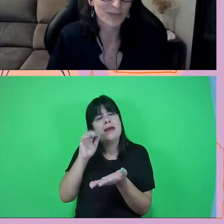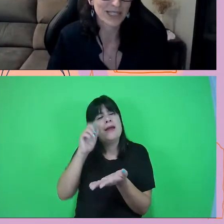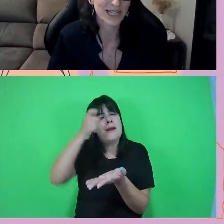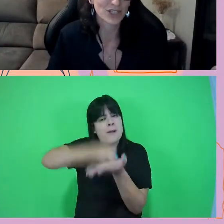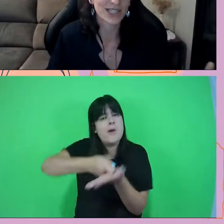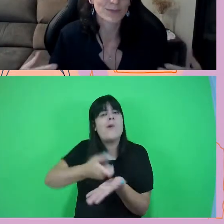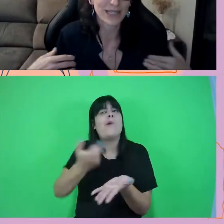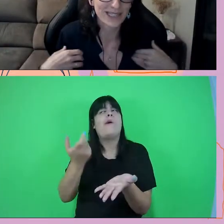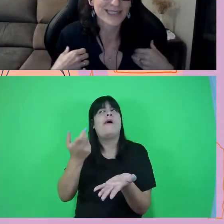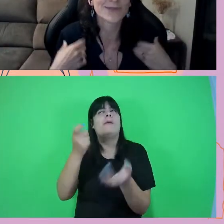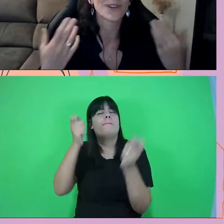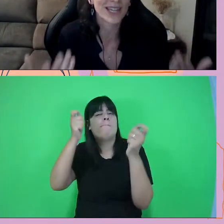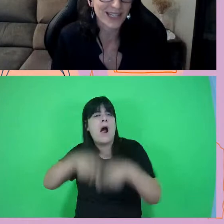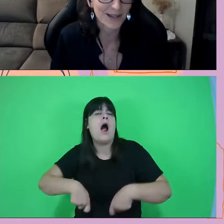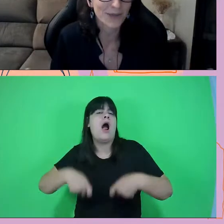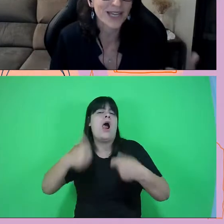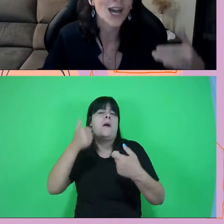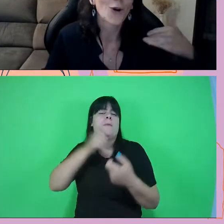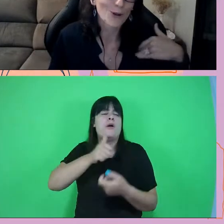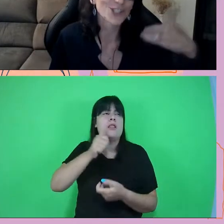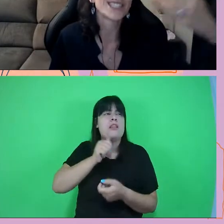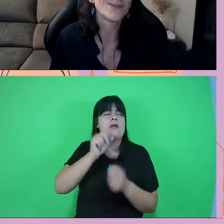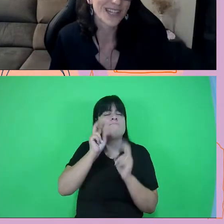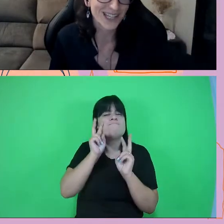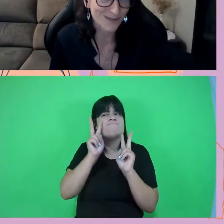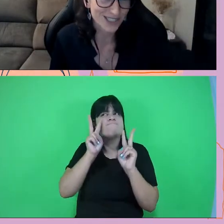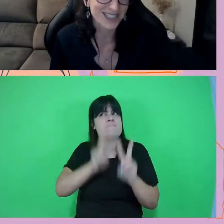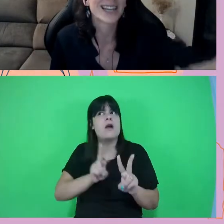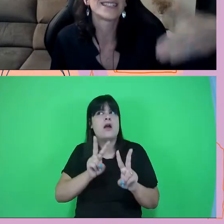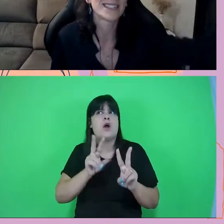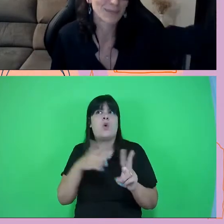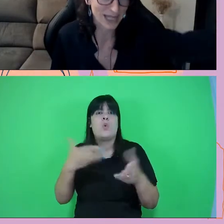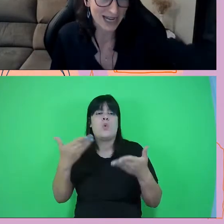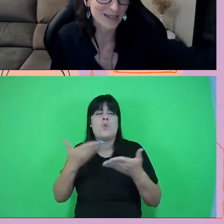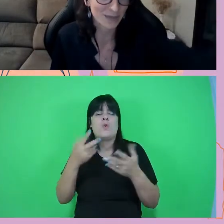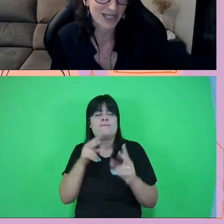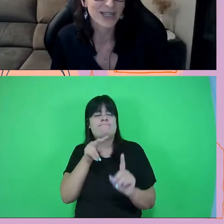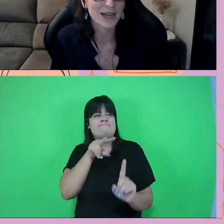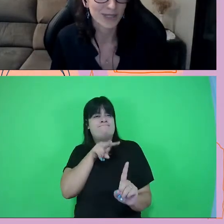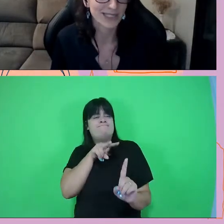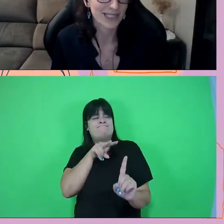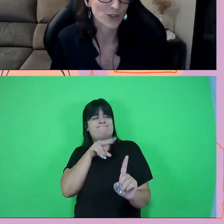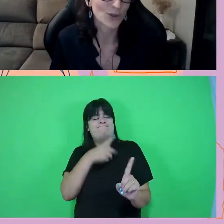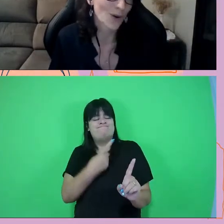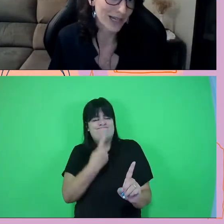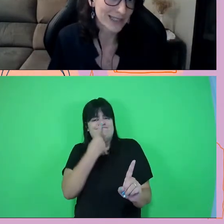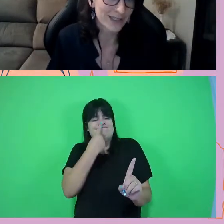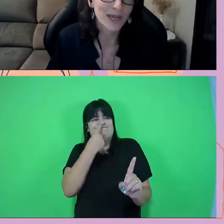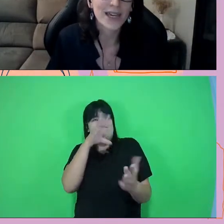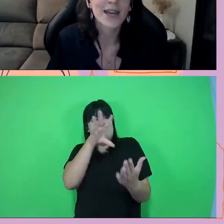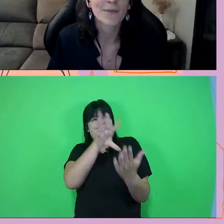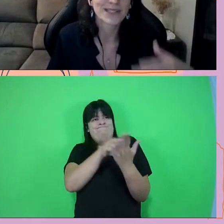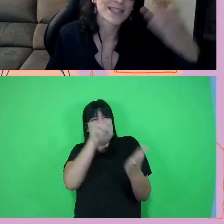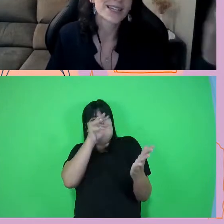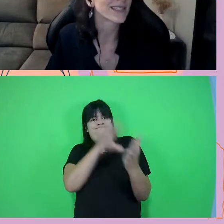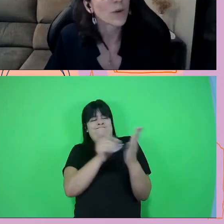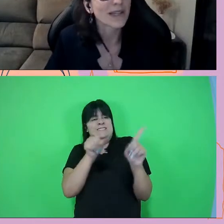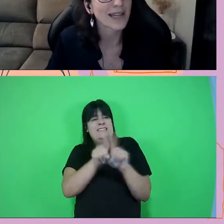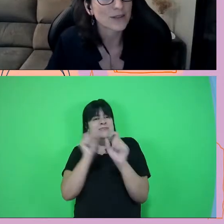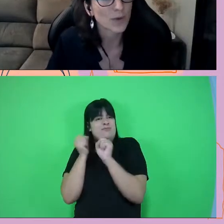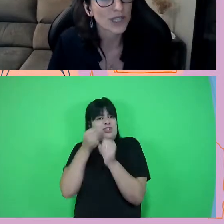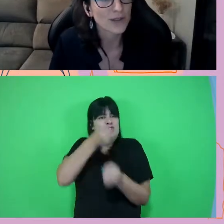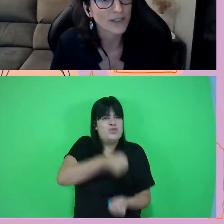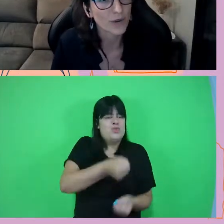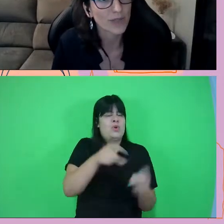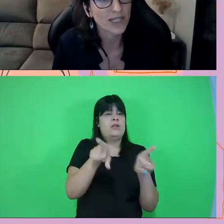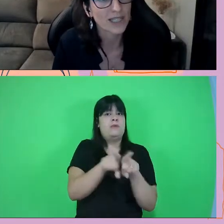dessa possibilidade das meninas se verem também, hoje se verem em você e se inspirarem para serem judocas também, mas queria que você